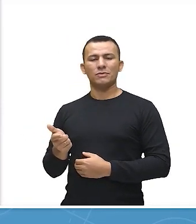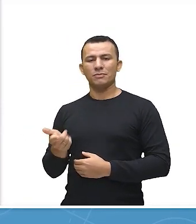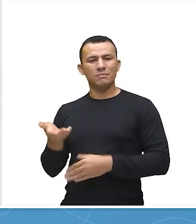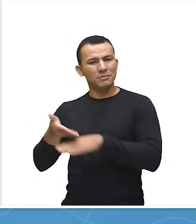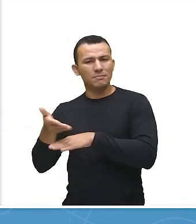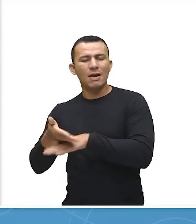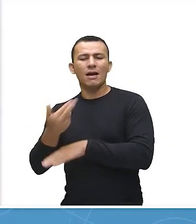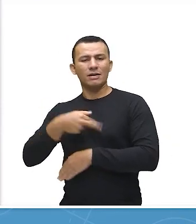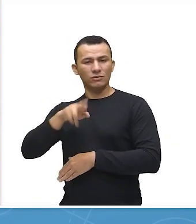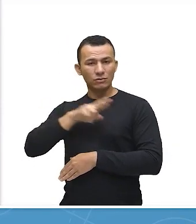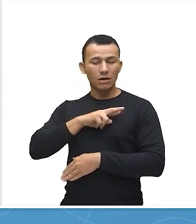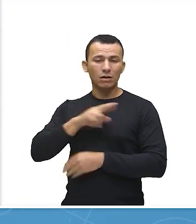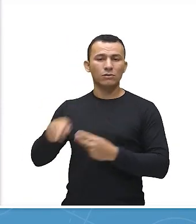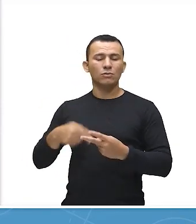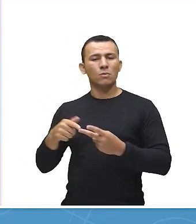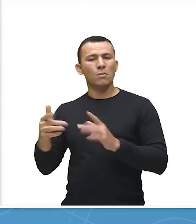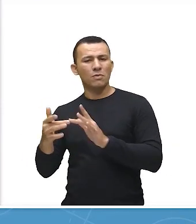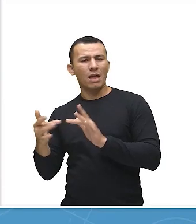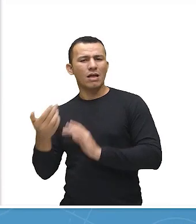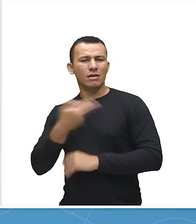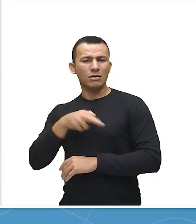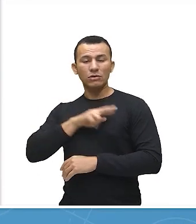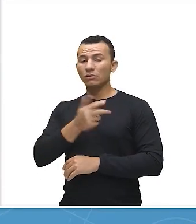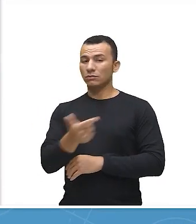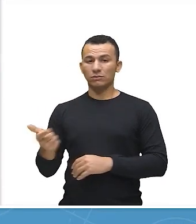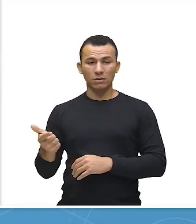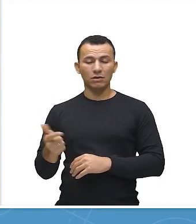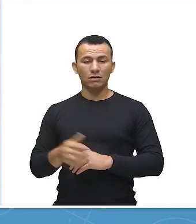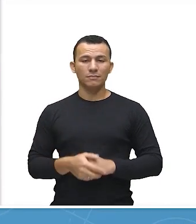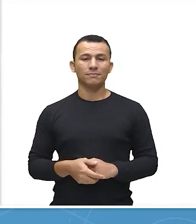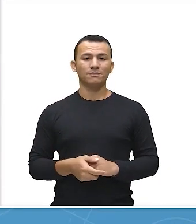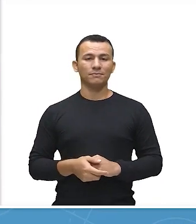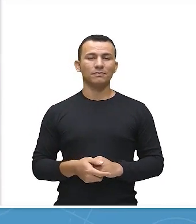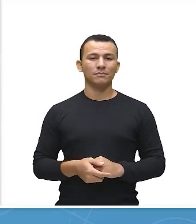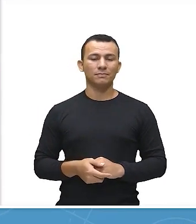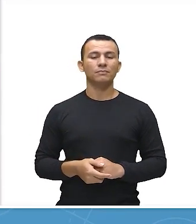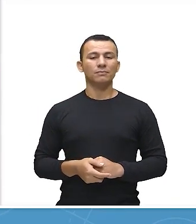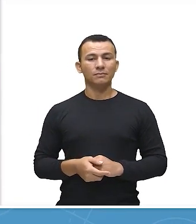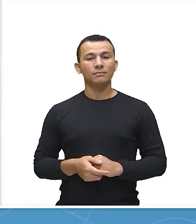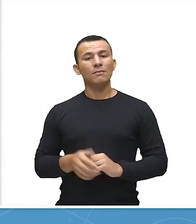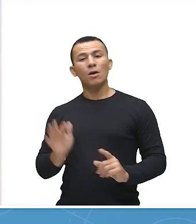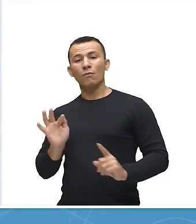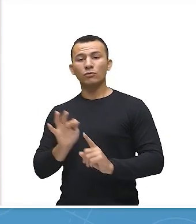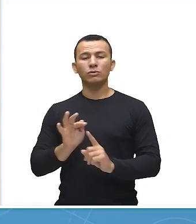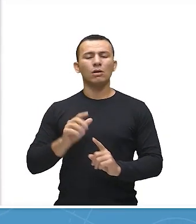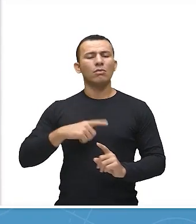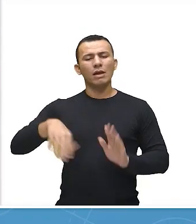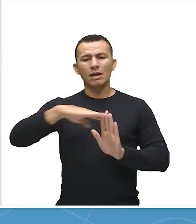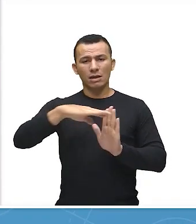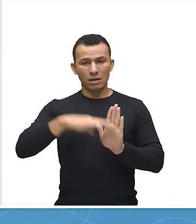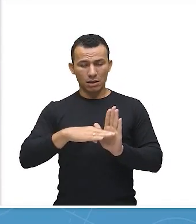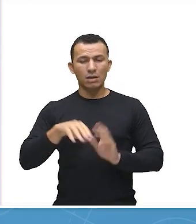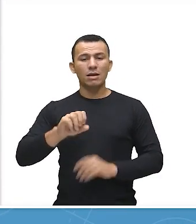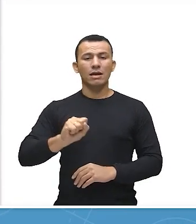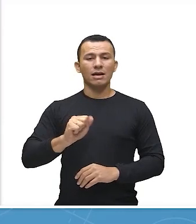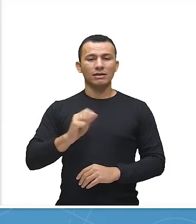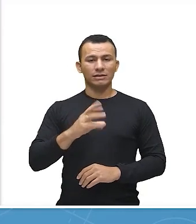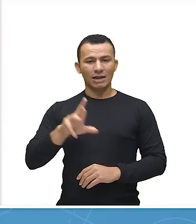né? Que é aquela música religiosa, que ela tem né,